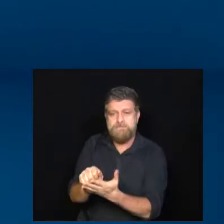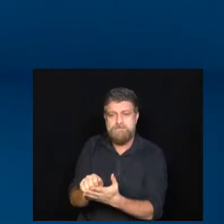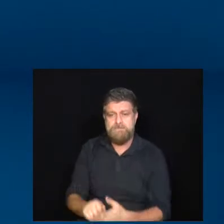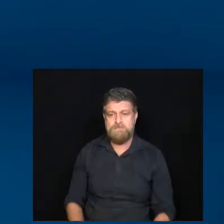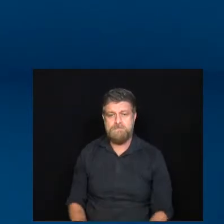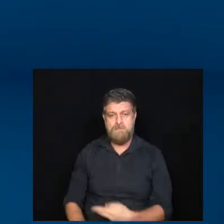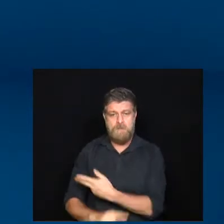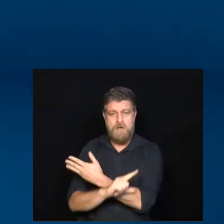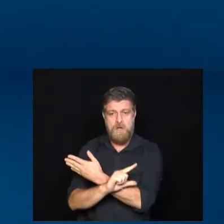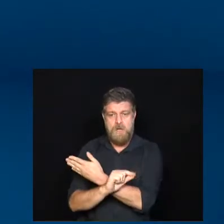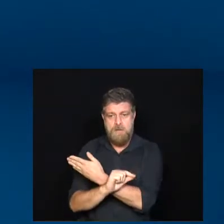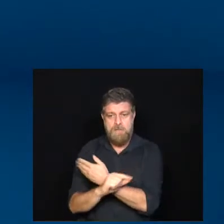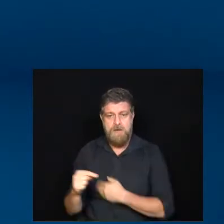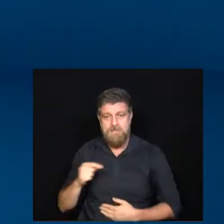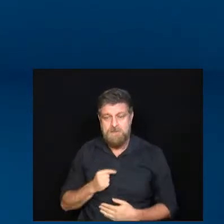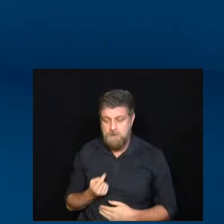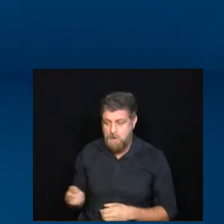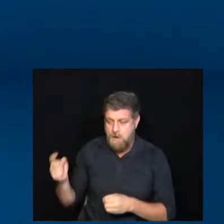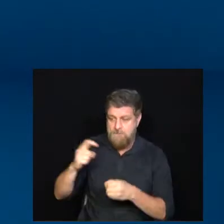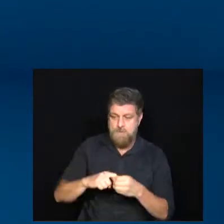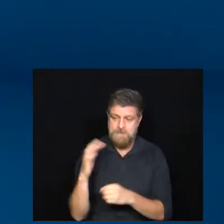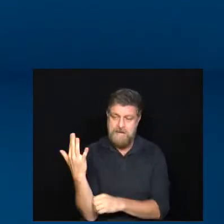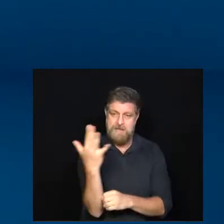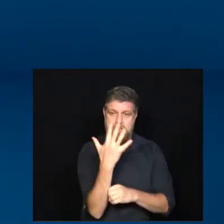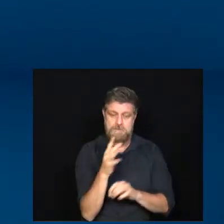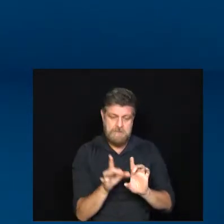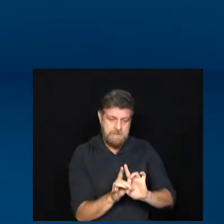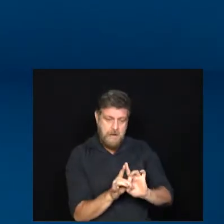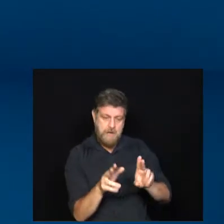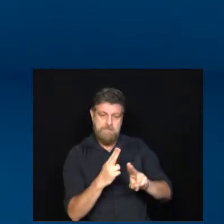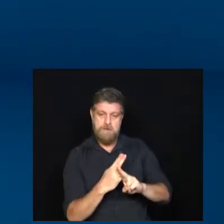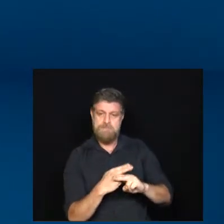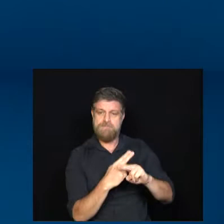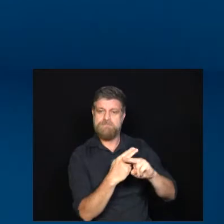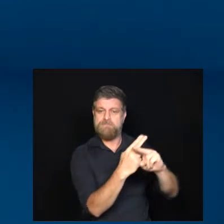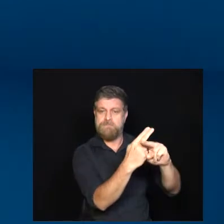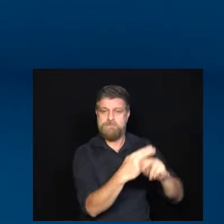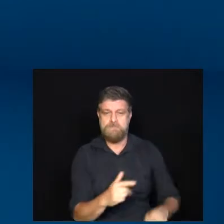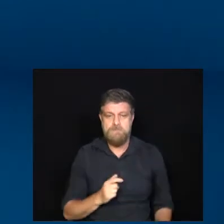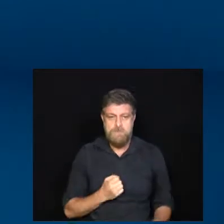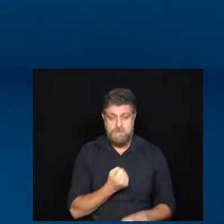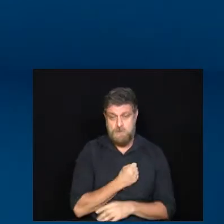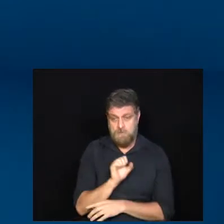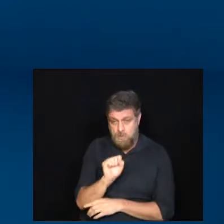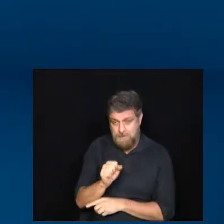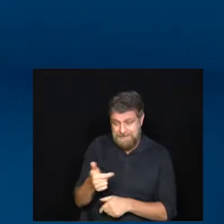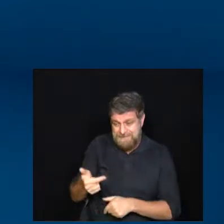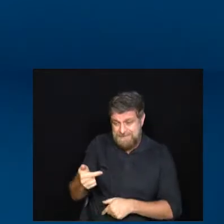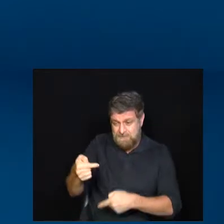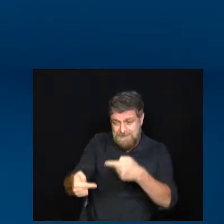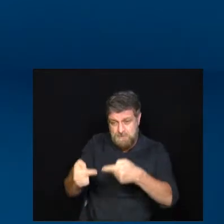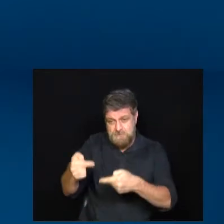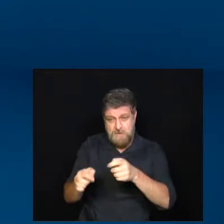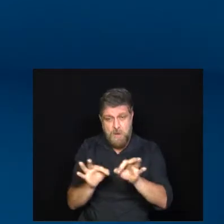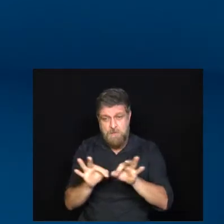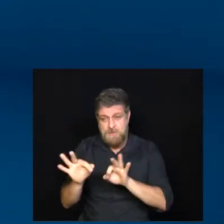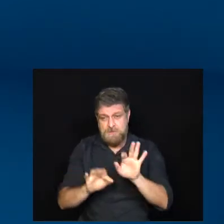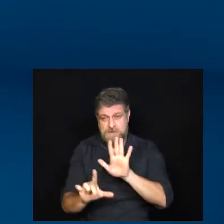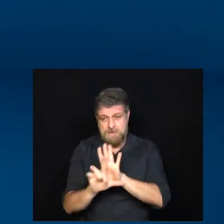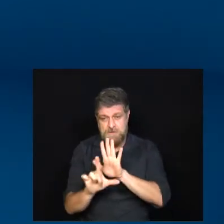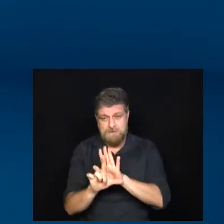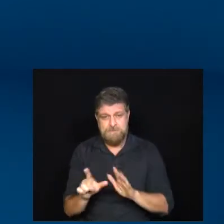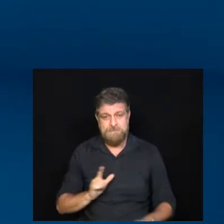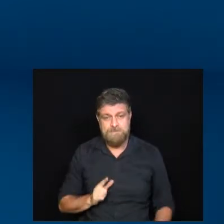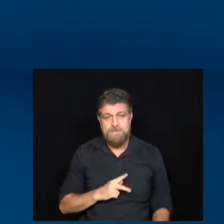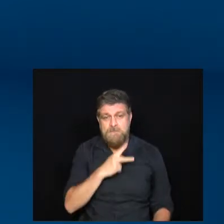ou reintroduzidos na natureza quando possível. O item 8 é a segunda discussão de um projeto de autoria do vereador Permínio